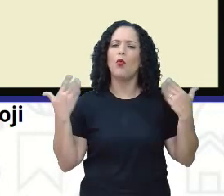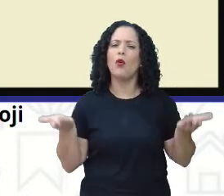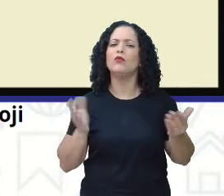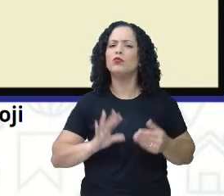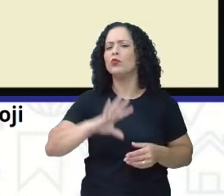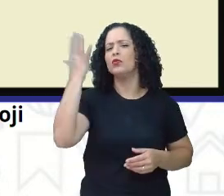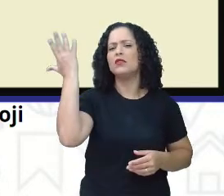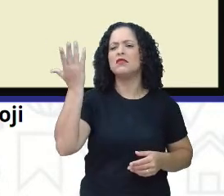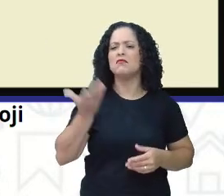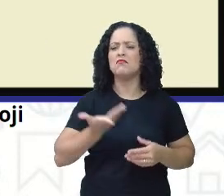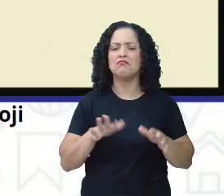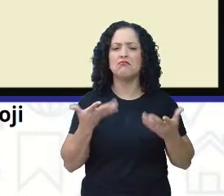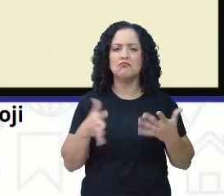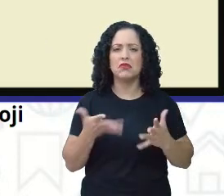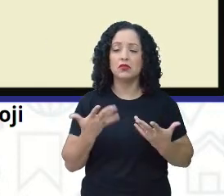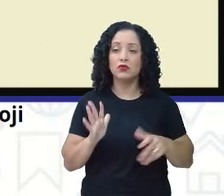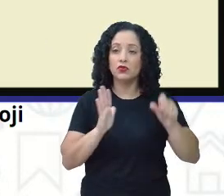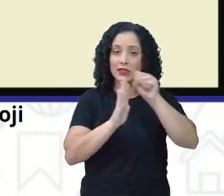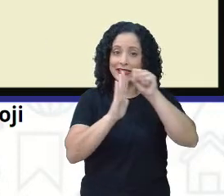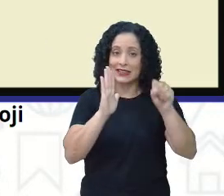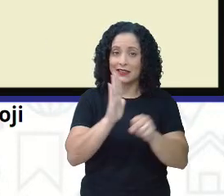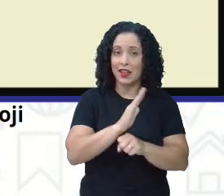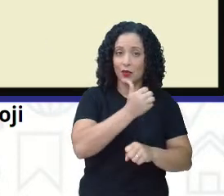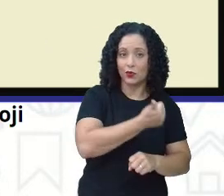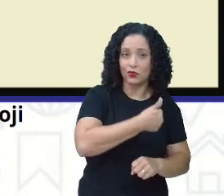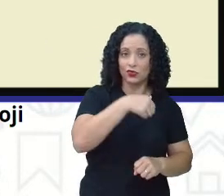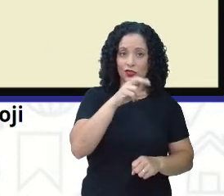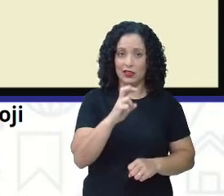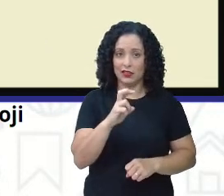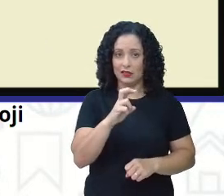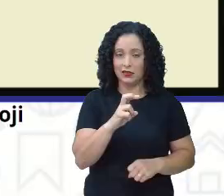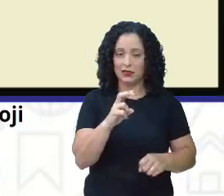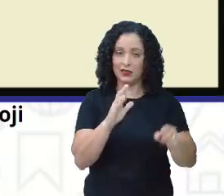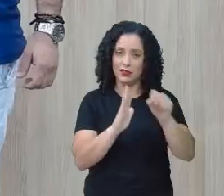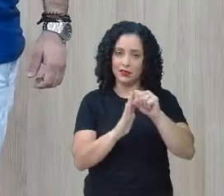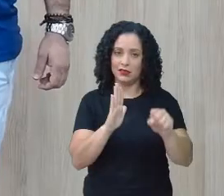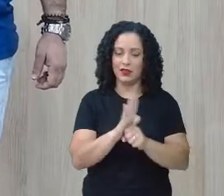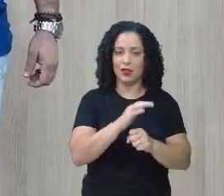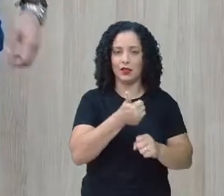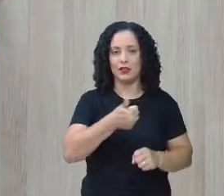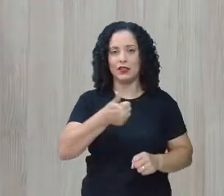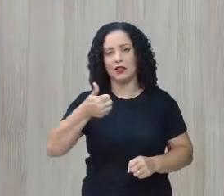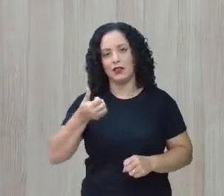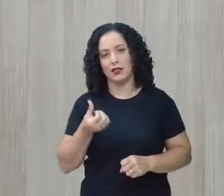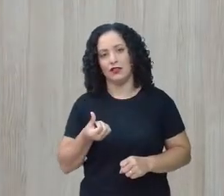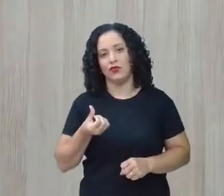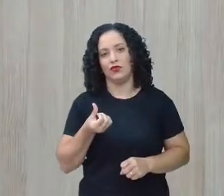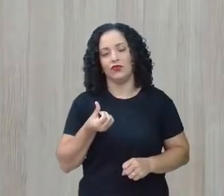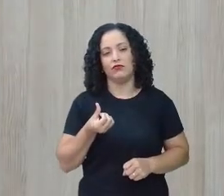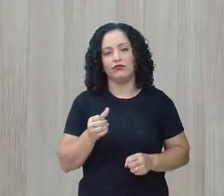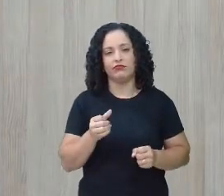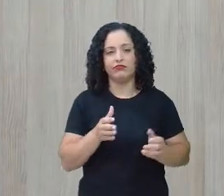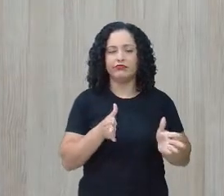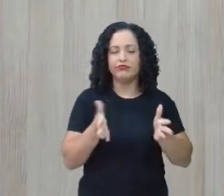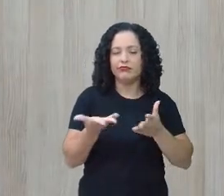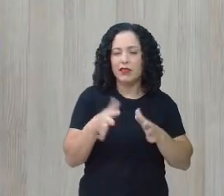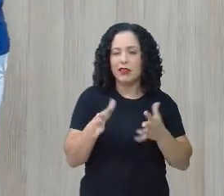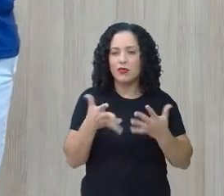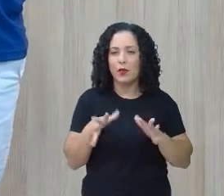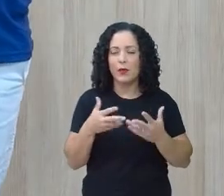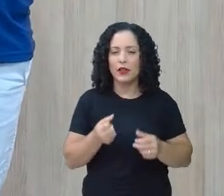ocorreu? Aproximadamente entre os séculos XV e XVI. Então, nesse intervalo aí de 2